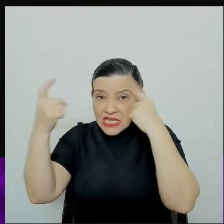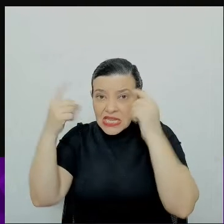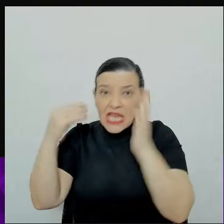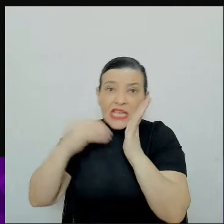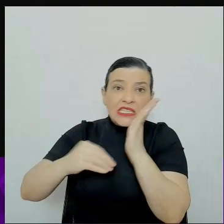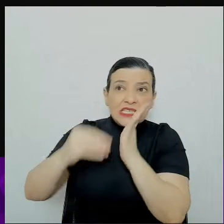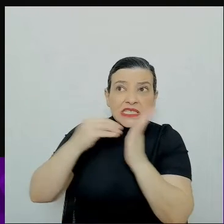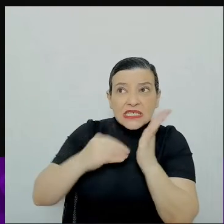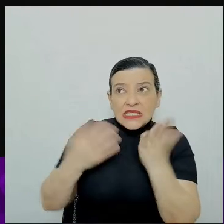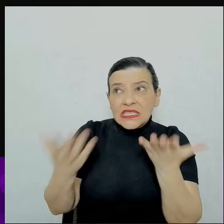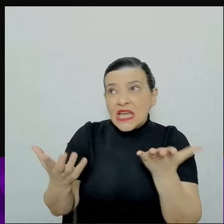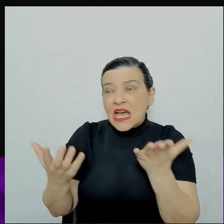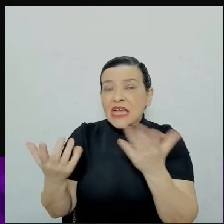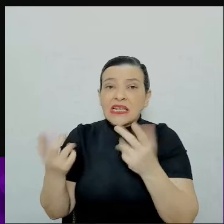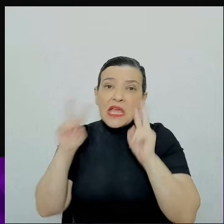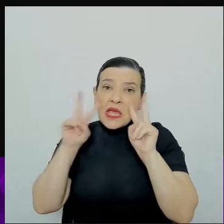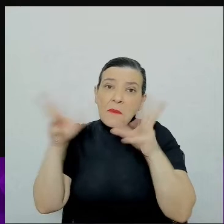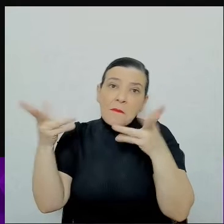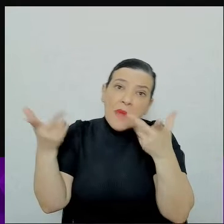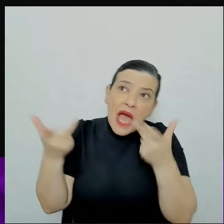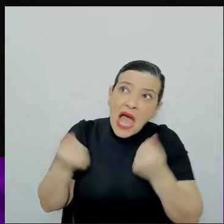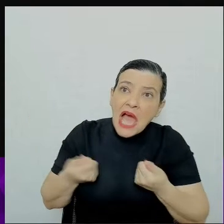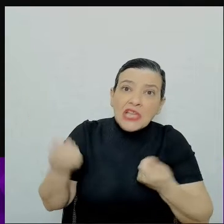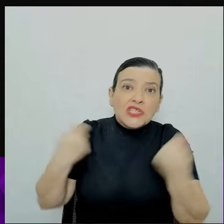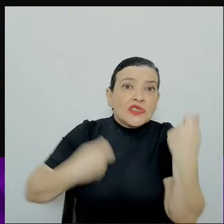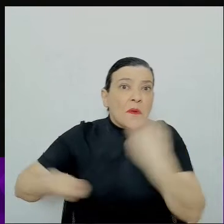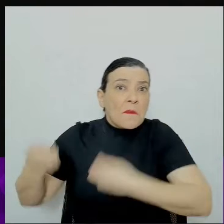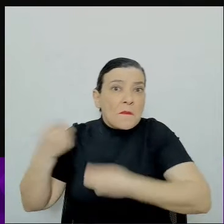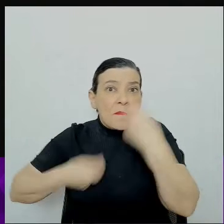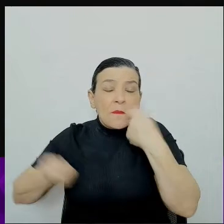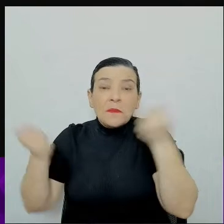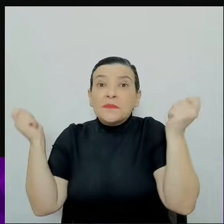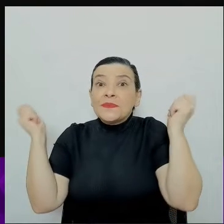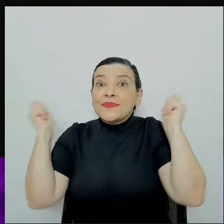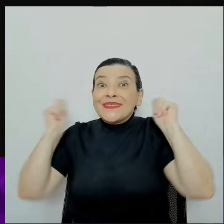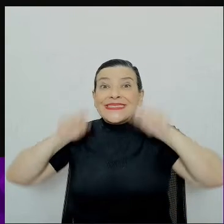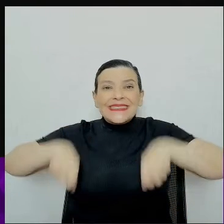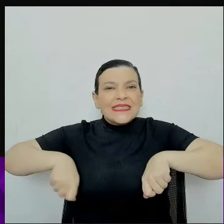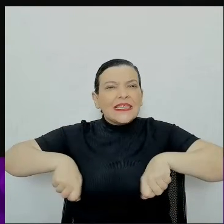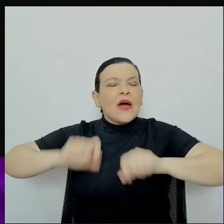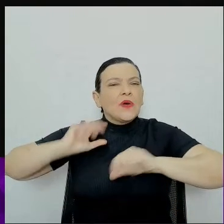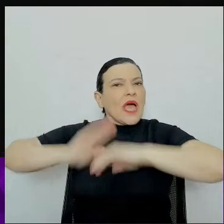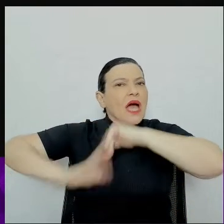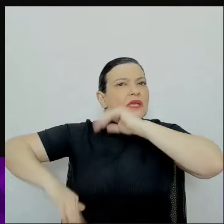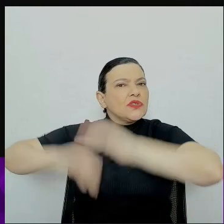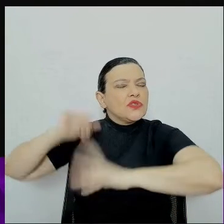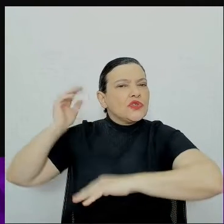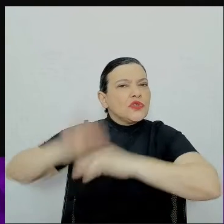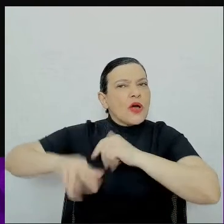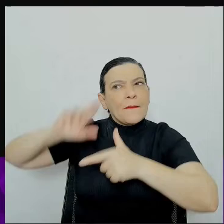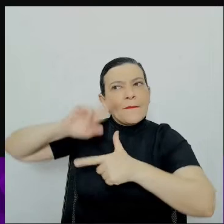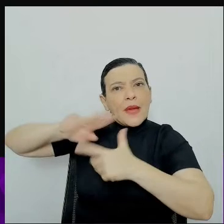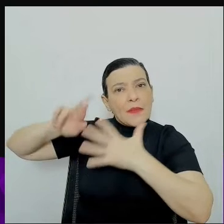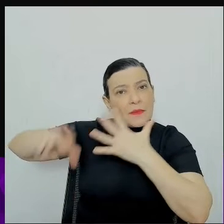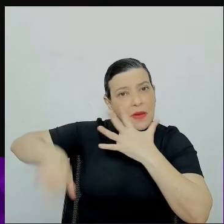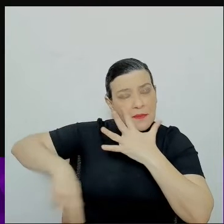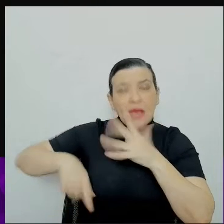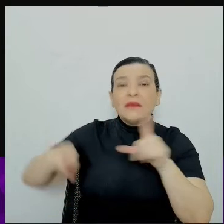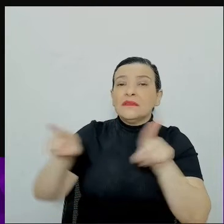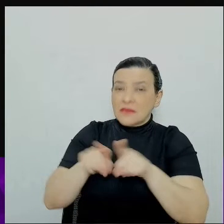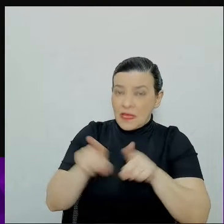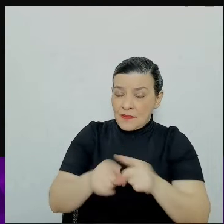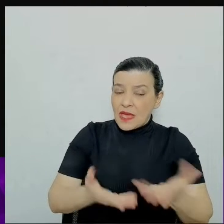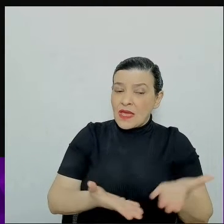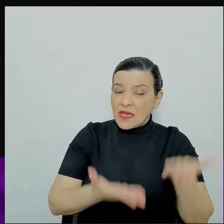criatividade, é sobre marketing, é sobre comércio. Eu consigo, com uma série de ações ali, que eles, inclusive, empoderam a gente para isso e ensinam